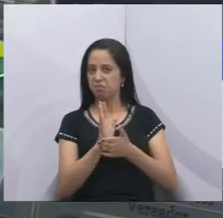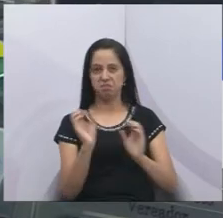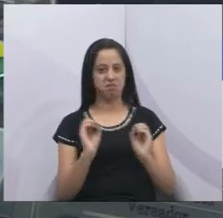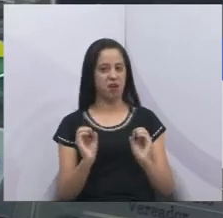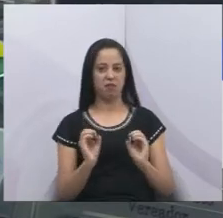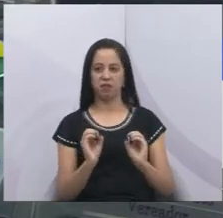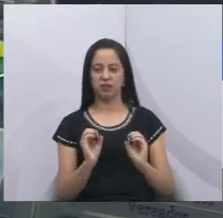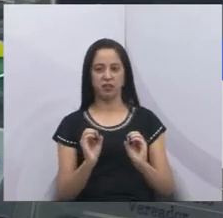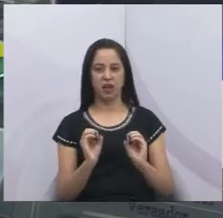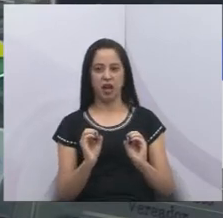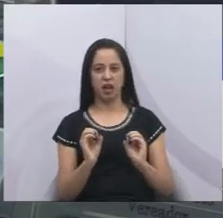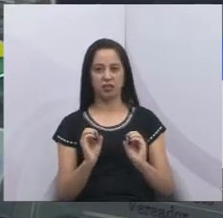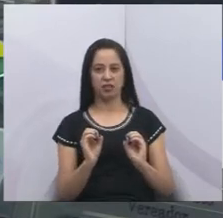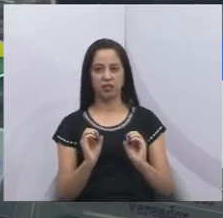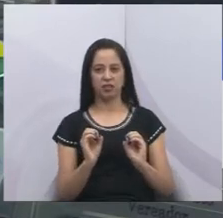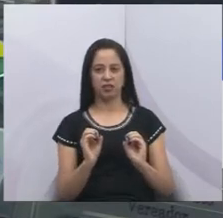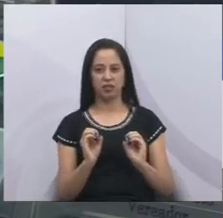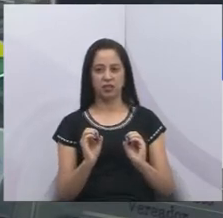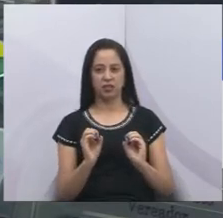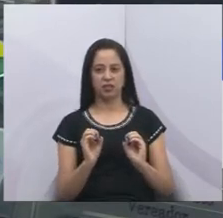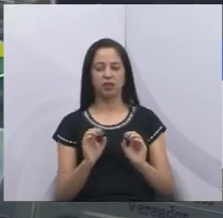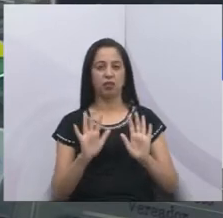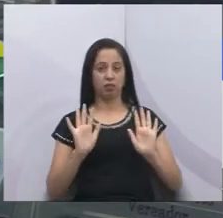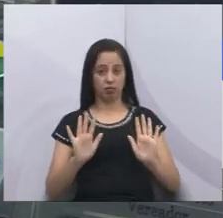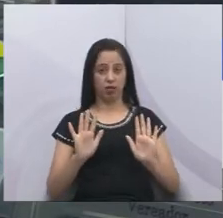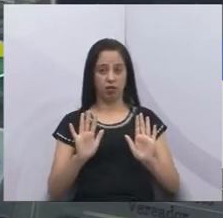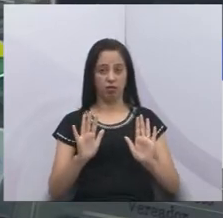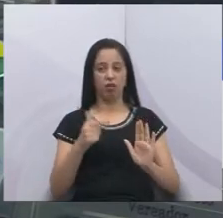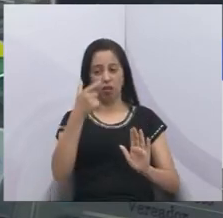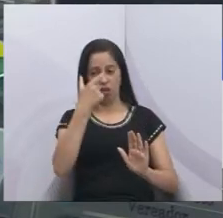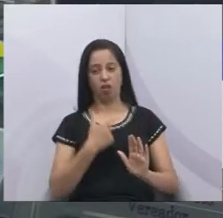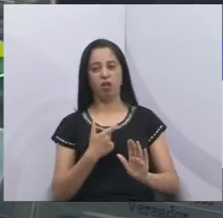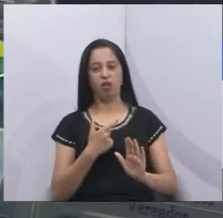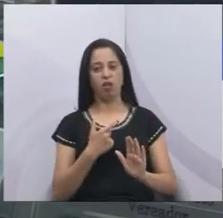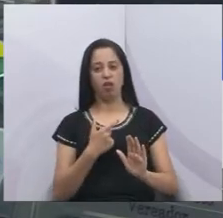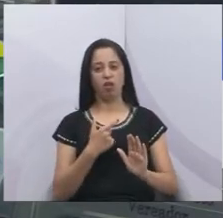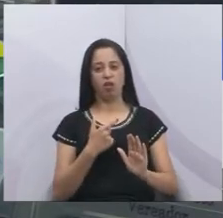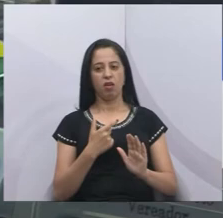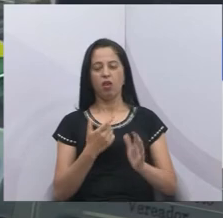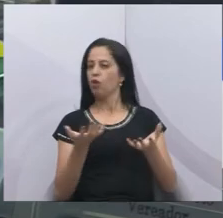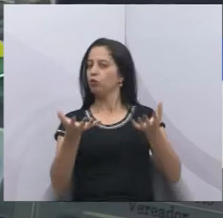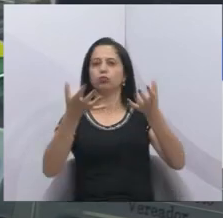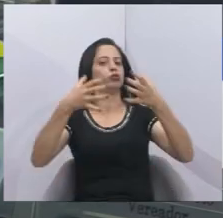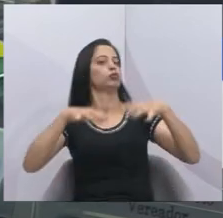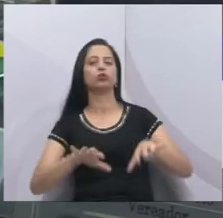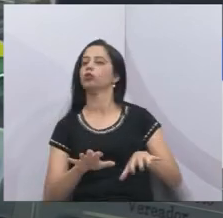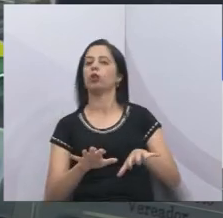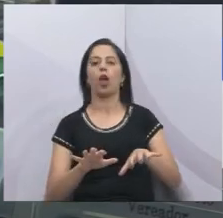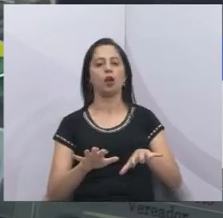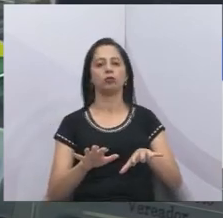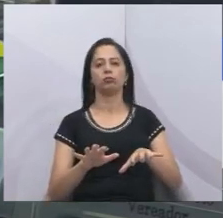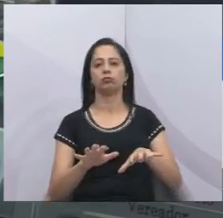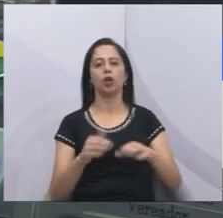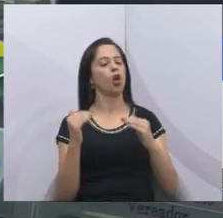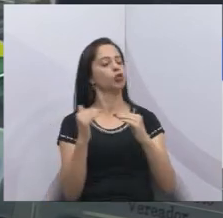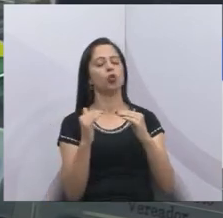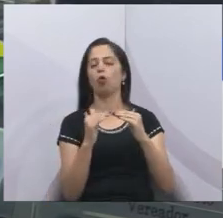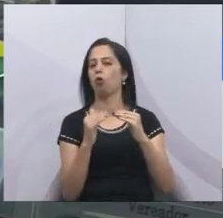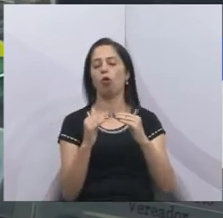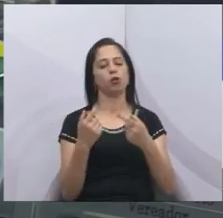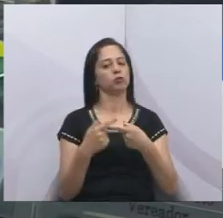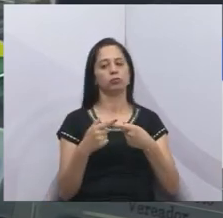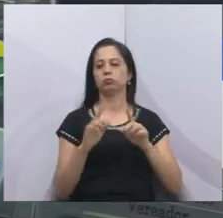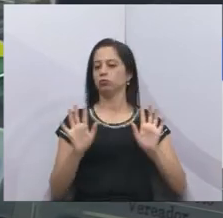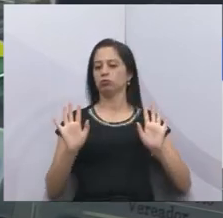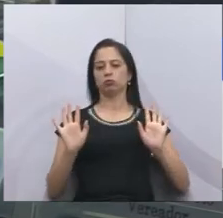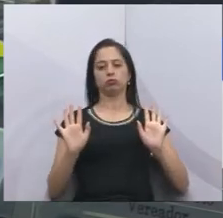nem trazidas para a discussão dessa casa, eu me abstenho dessa votação, porque eu não quero fazer parte de algo que efetivamente, infelizmente,